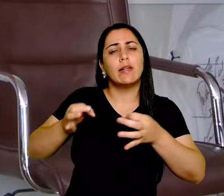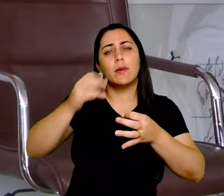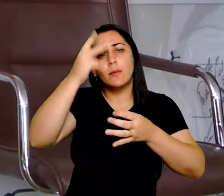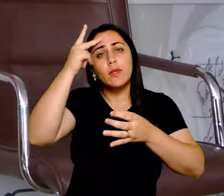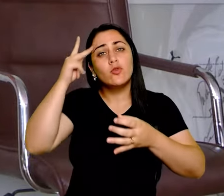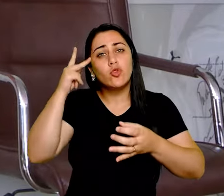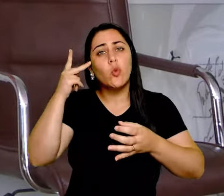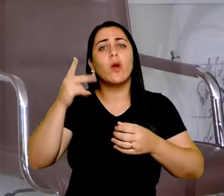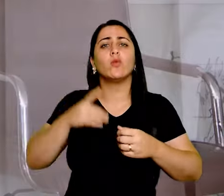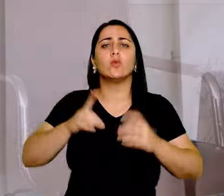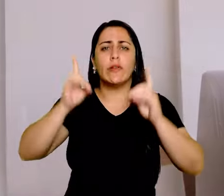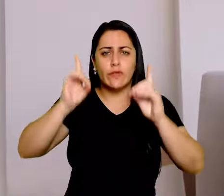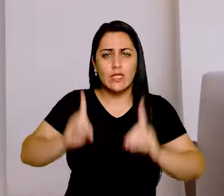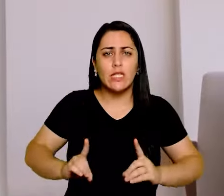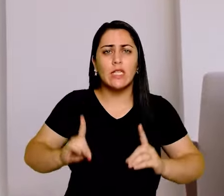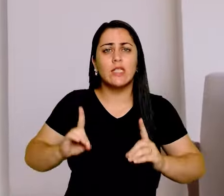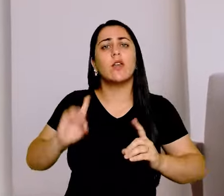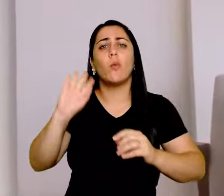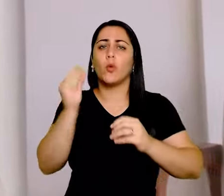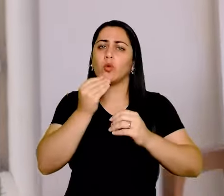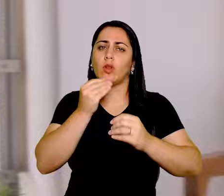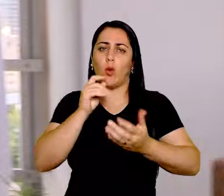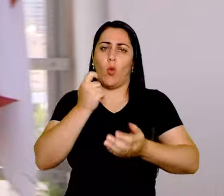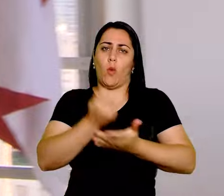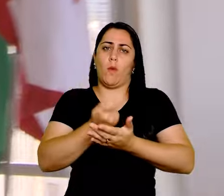dando oportunidade, não como obrigação.